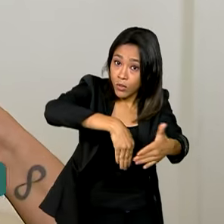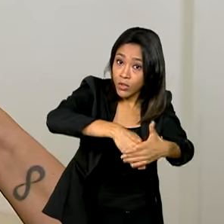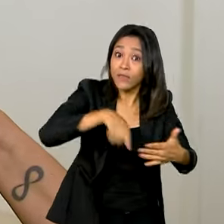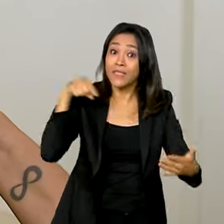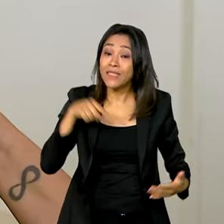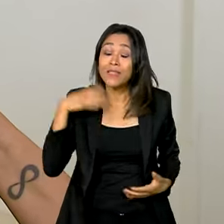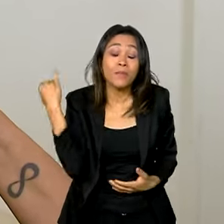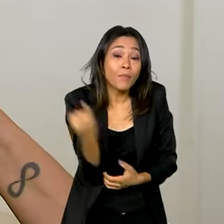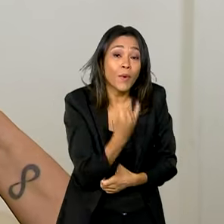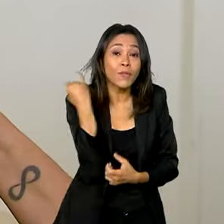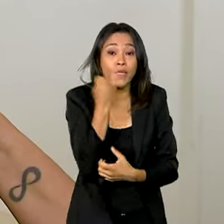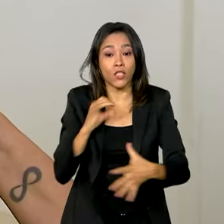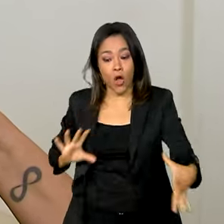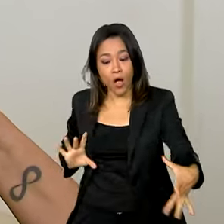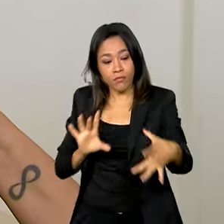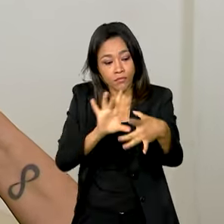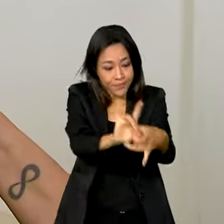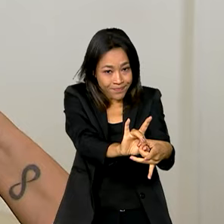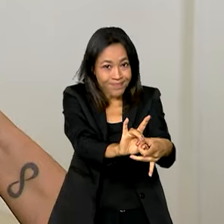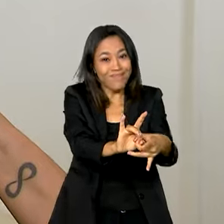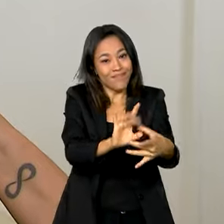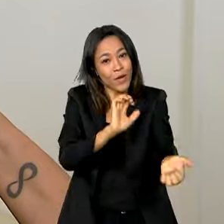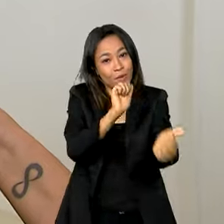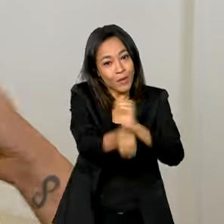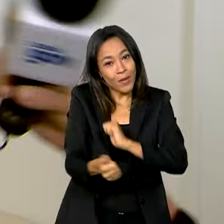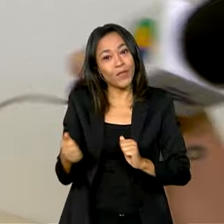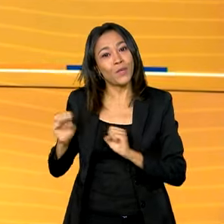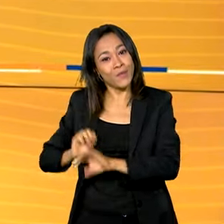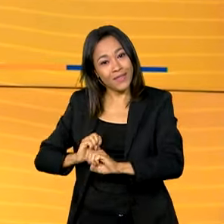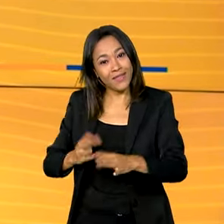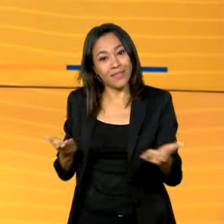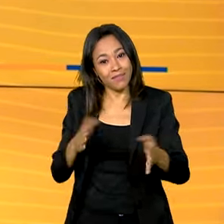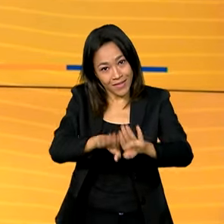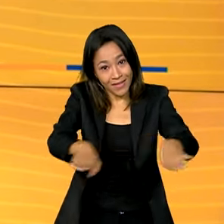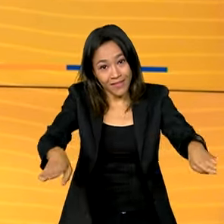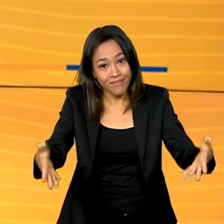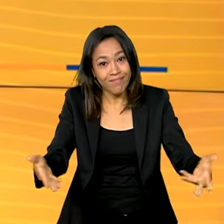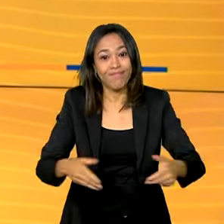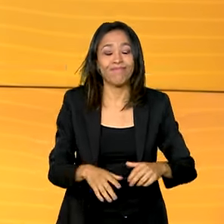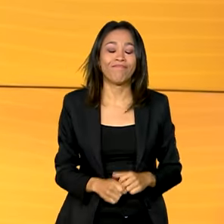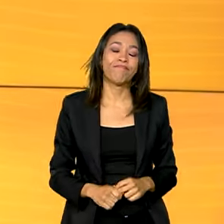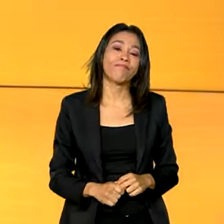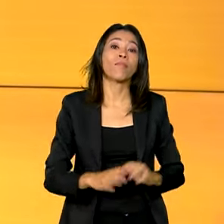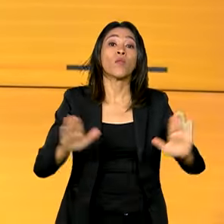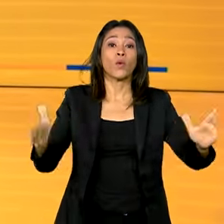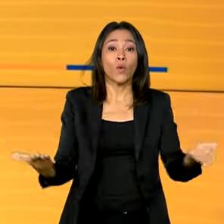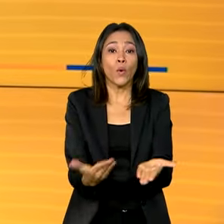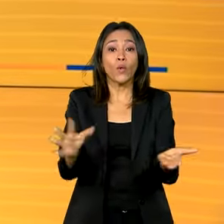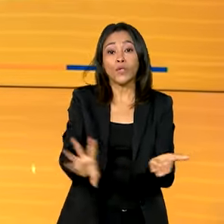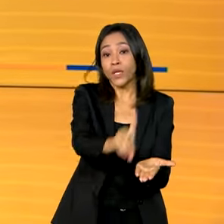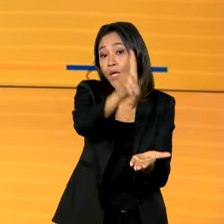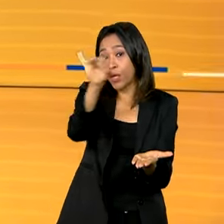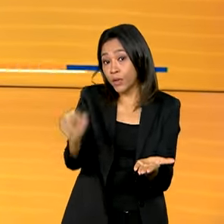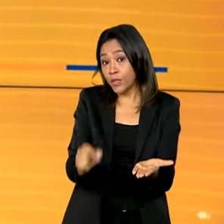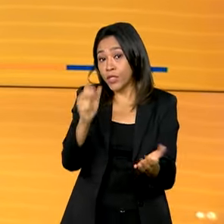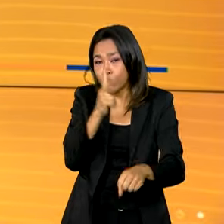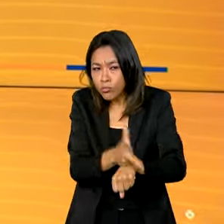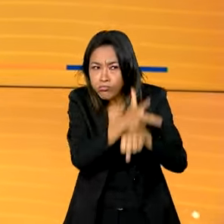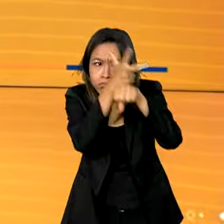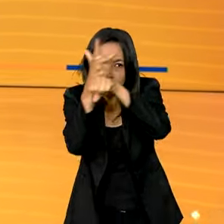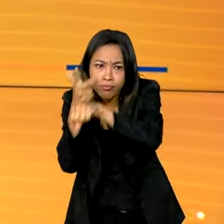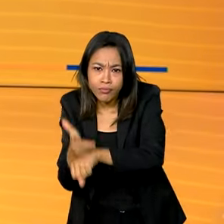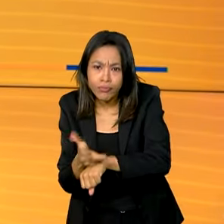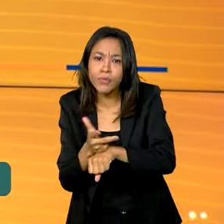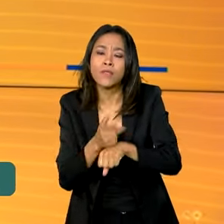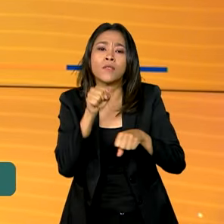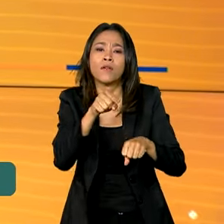essa conexão da educação também com o esporte para as nossas crianças. E hoje é o dia do nosso quadro Brasil no Rumo Certo.